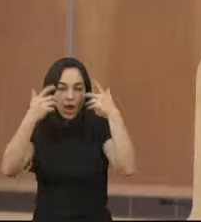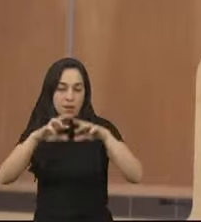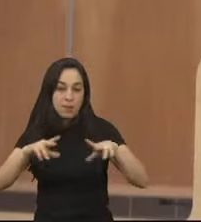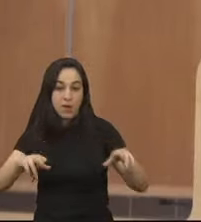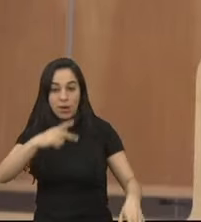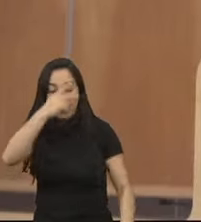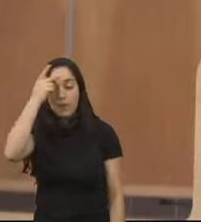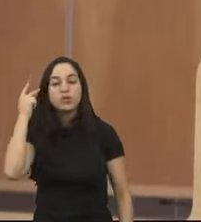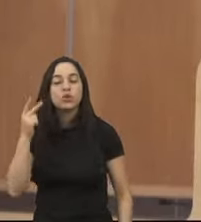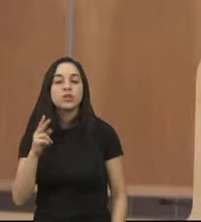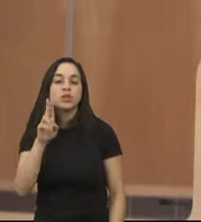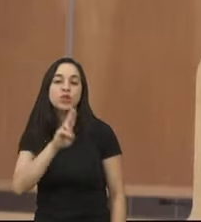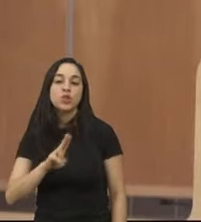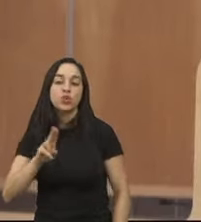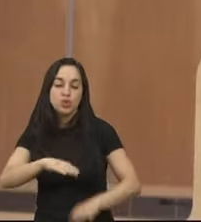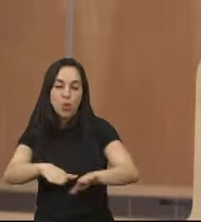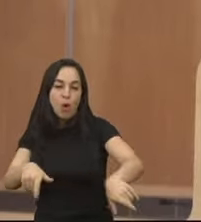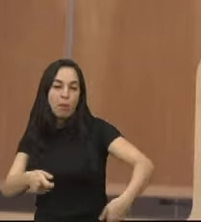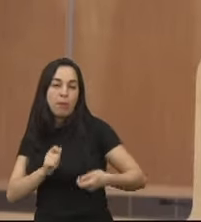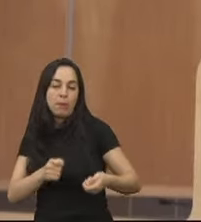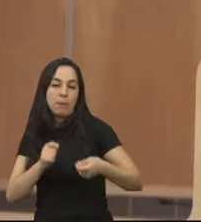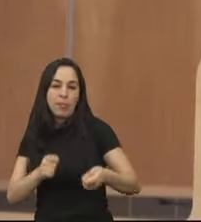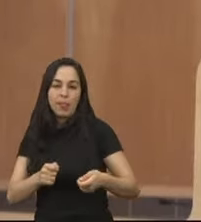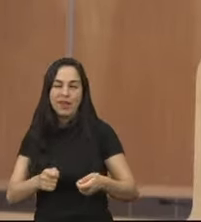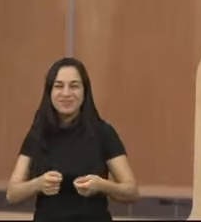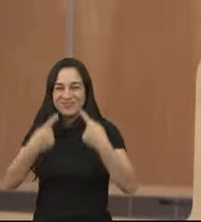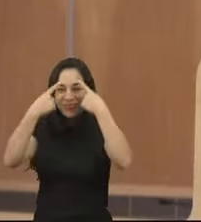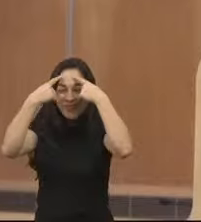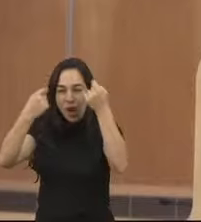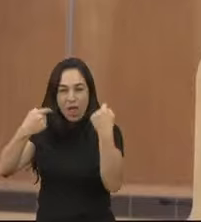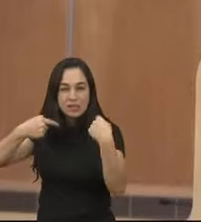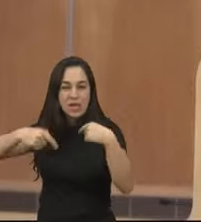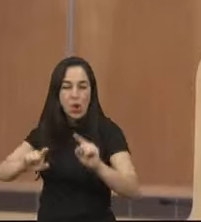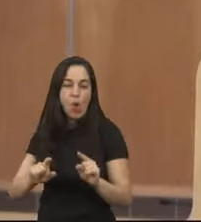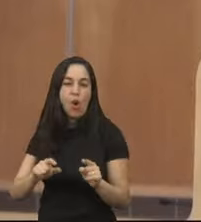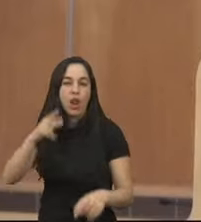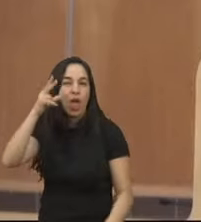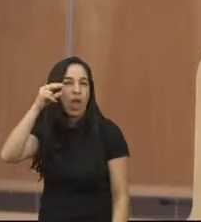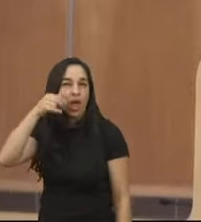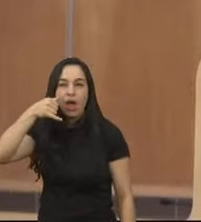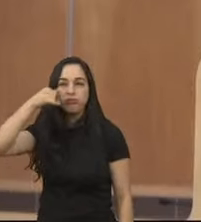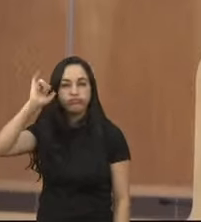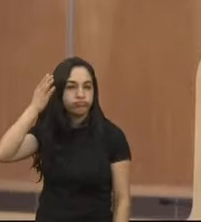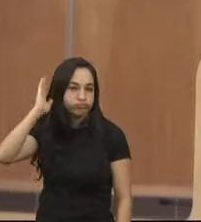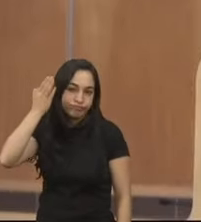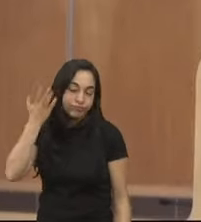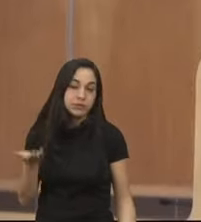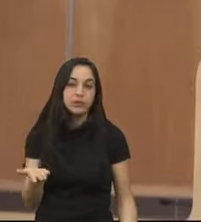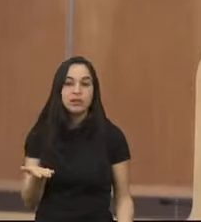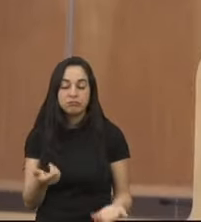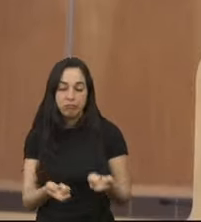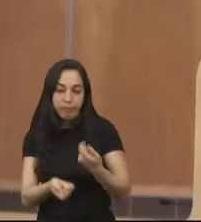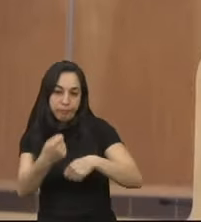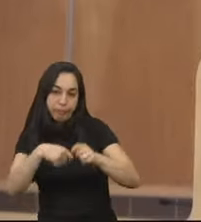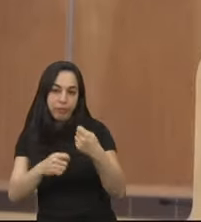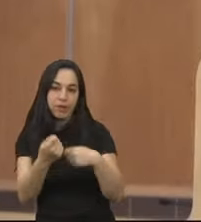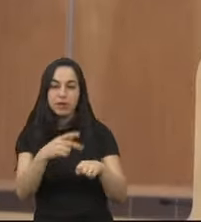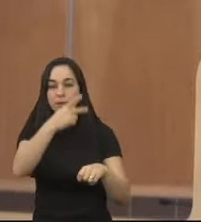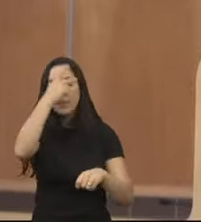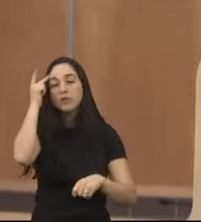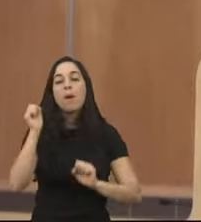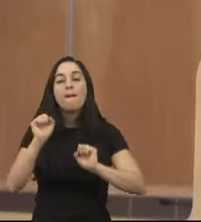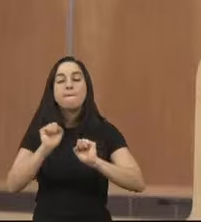carroças para fazer maus tratos de animal, para fazer fins econômicos. Então, na verdade, é um trabalho, os charreteiros vão